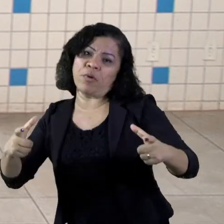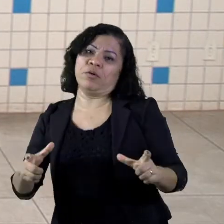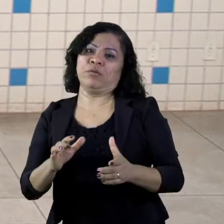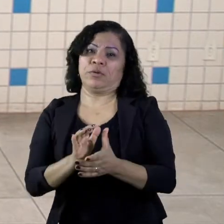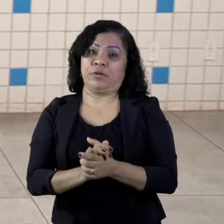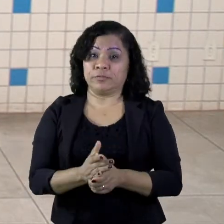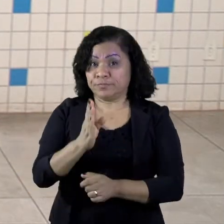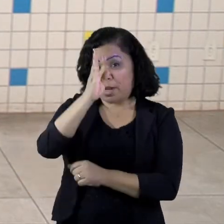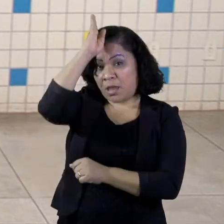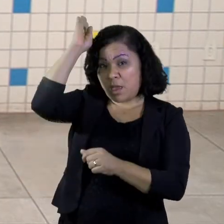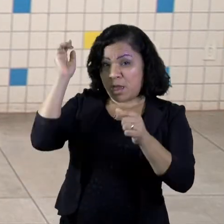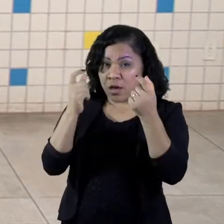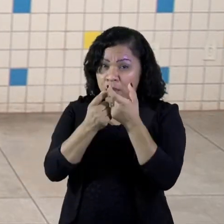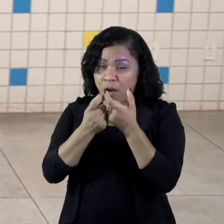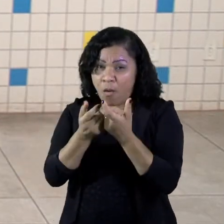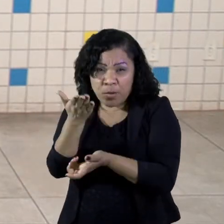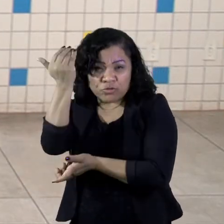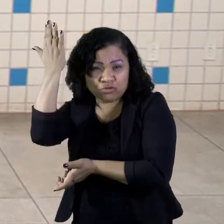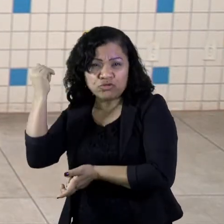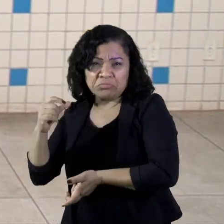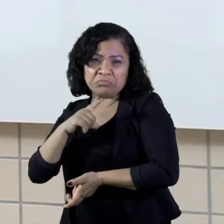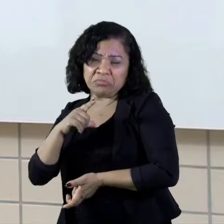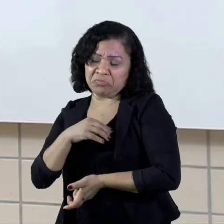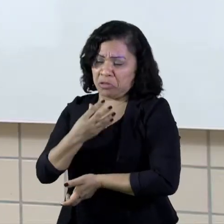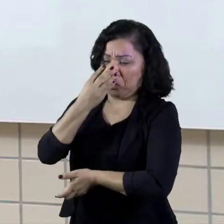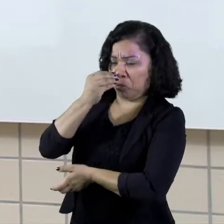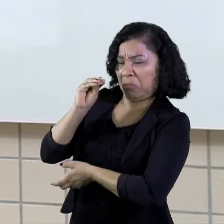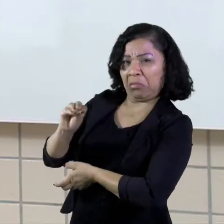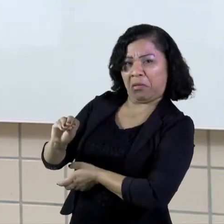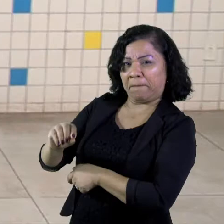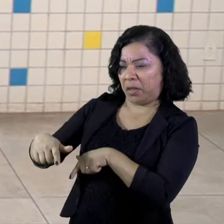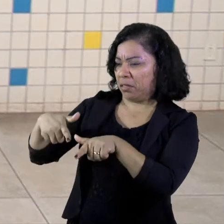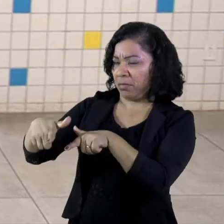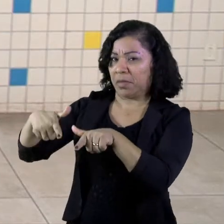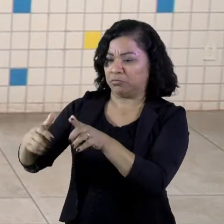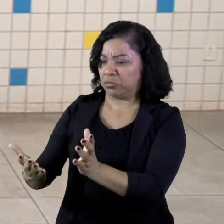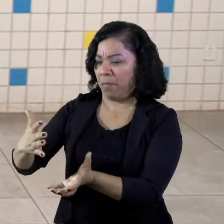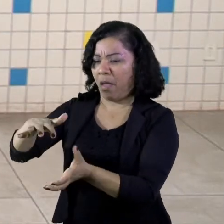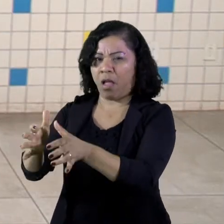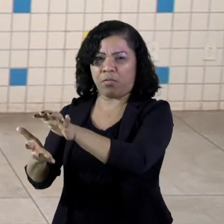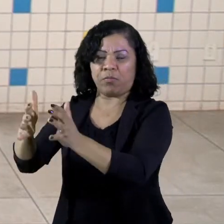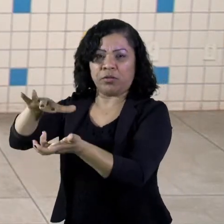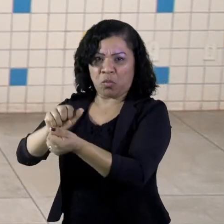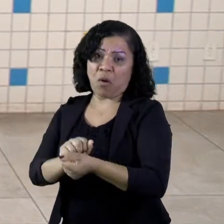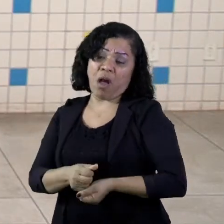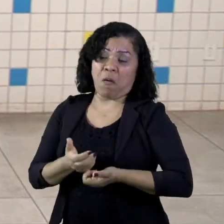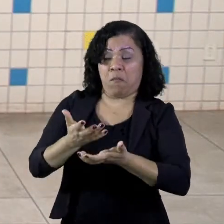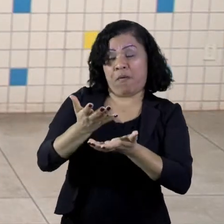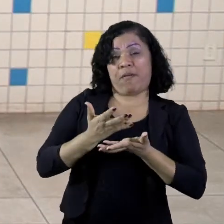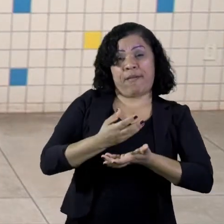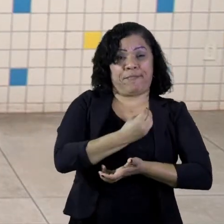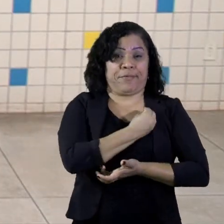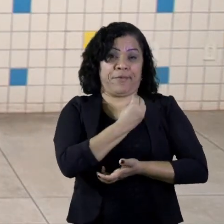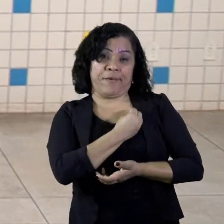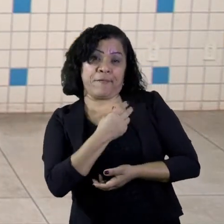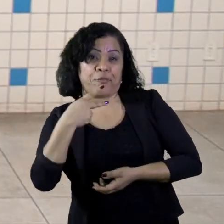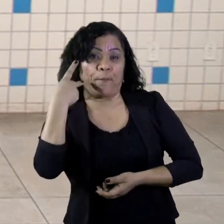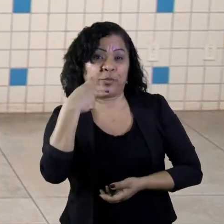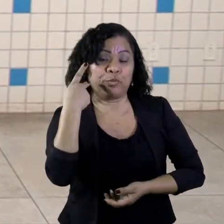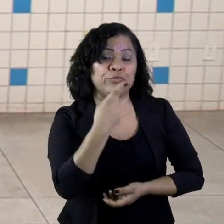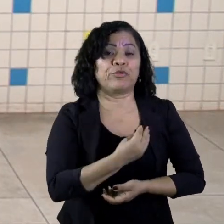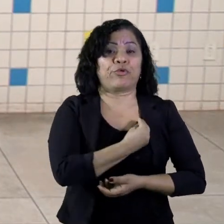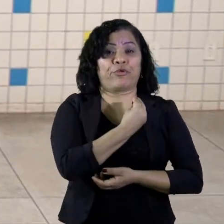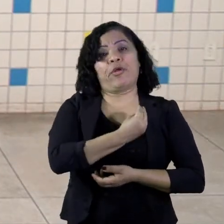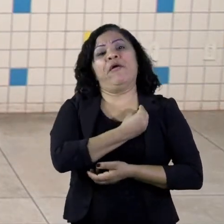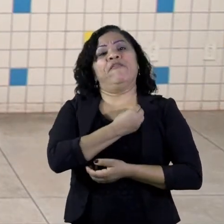existia esse desprezo pelo trabalho manual. As pessoas queriam se dedicar à vida política, queriam se dedicar à vida no